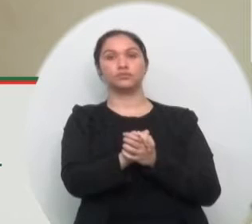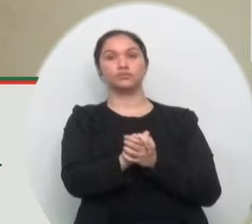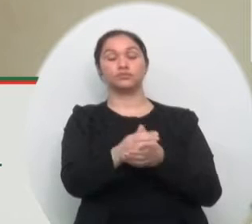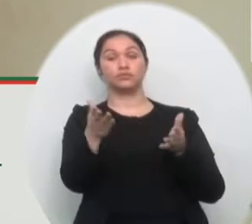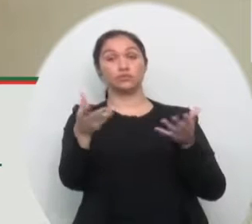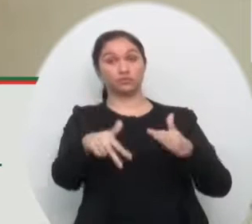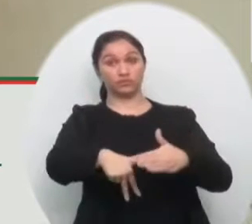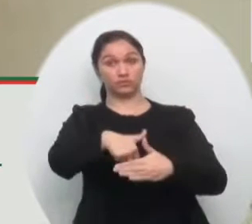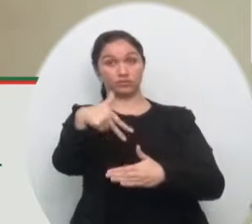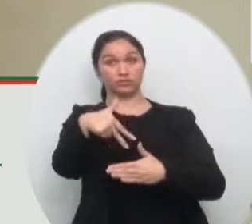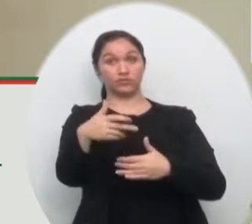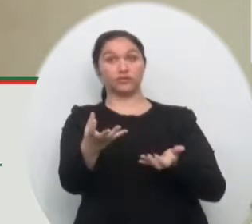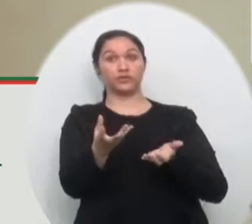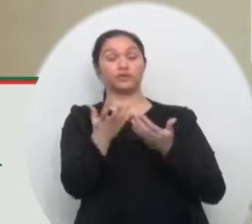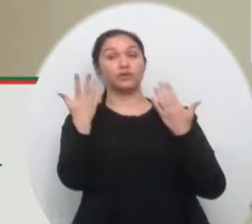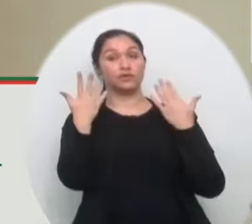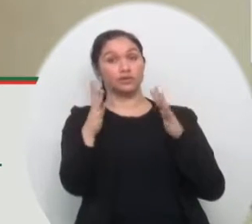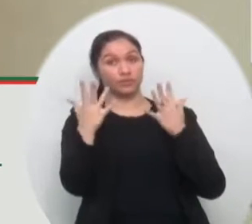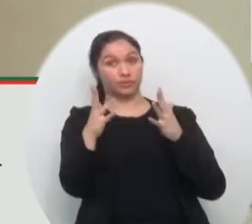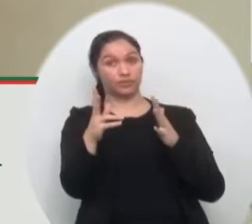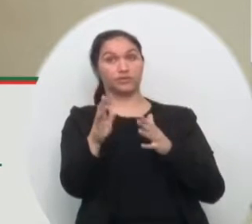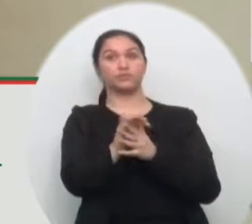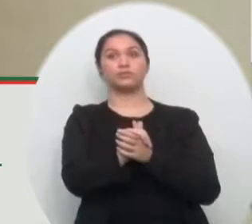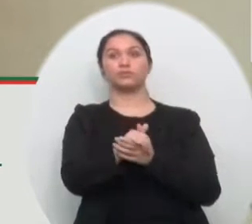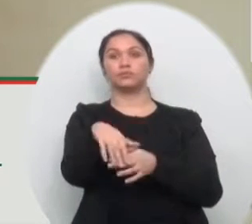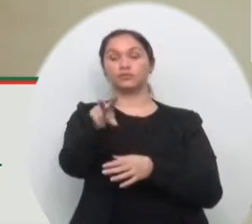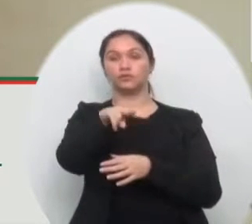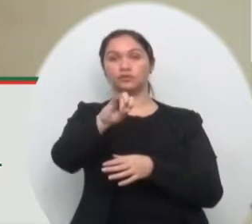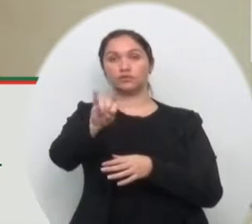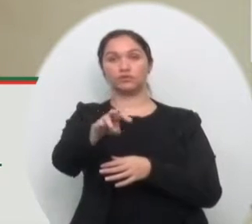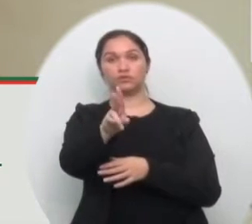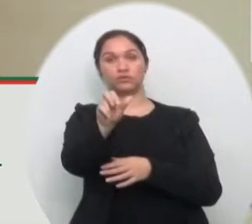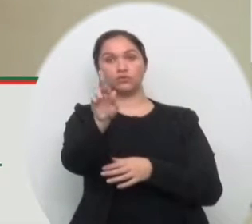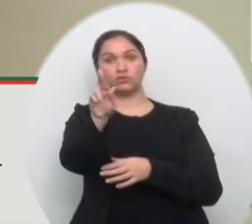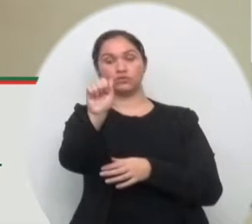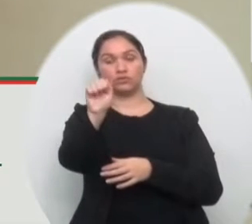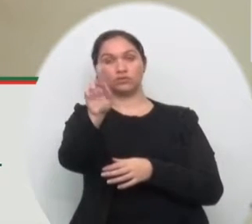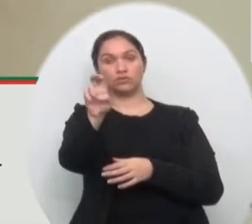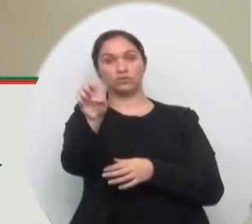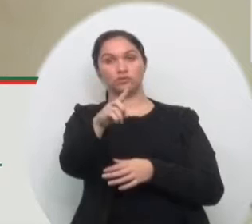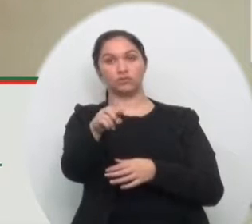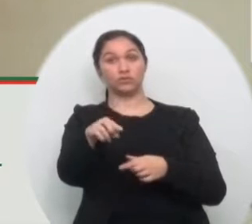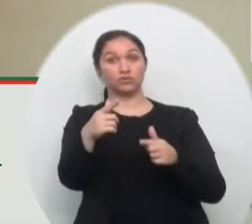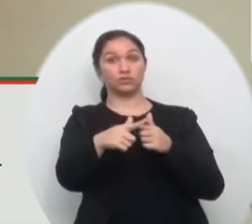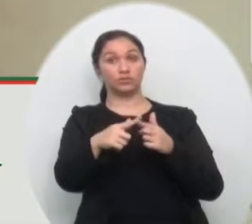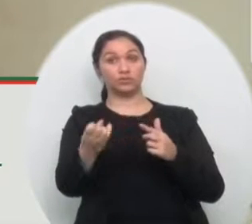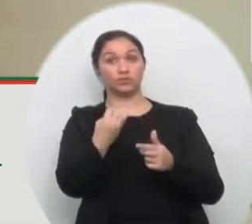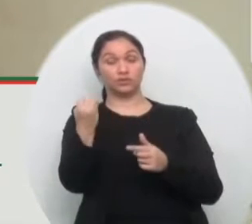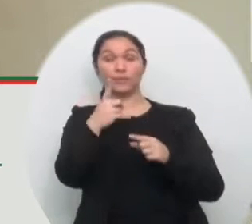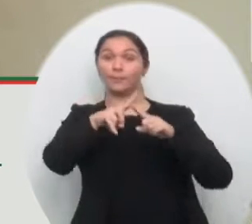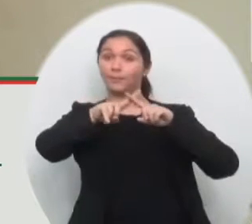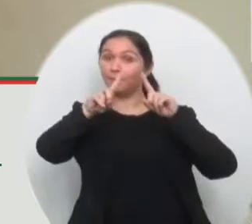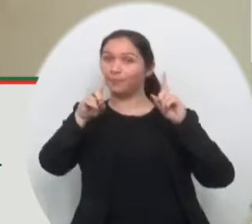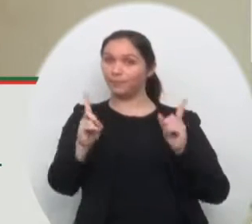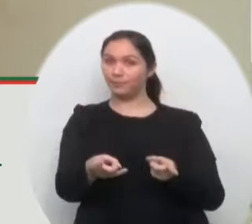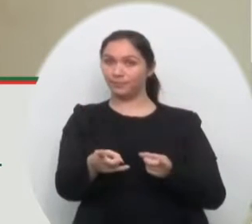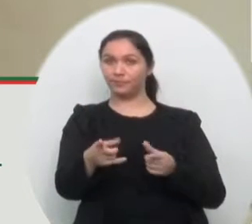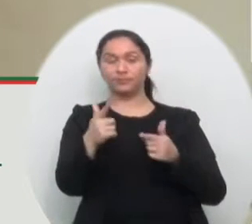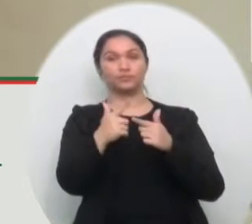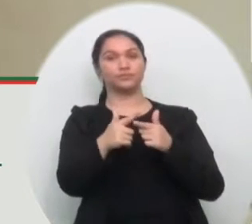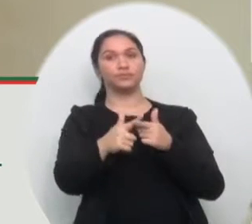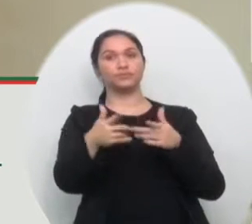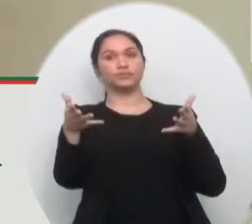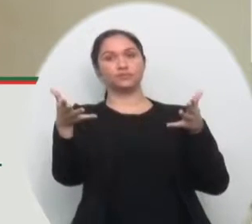para parabenizar o vereador Juarez pelo projeto, que é de grande importância, mas também porque ele não se